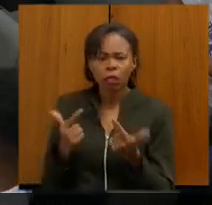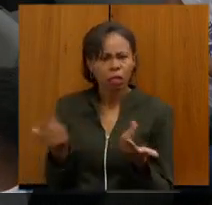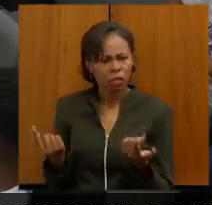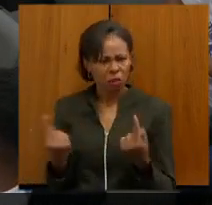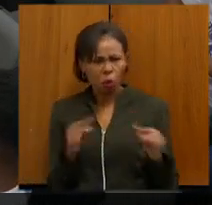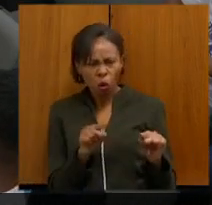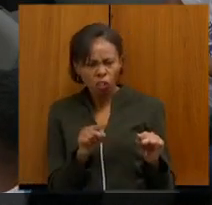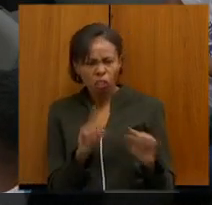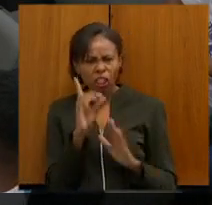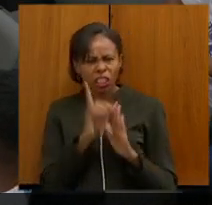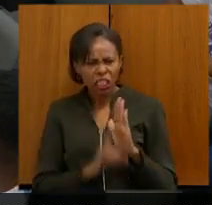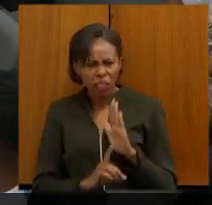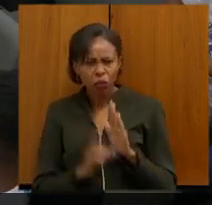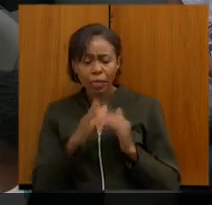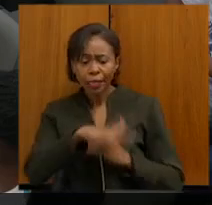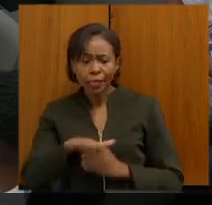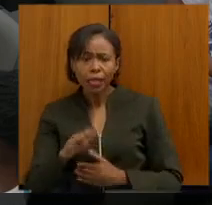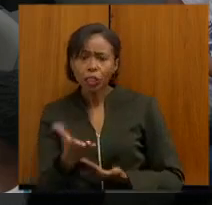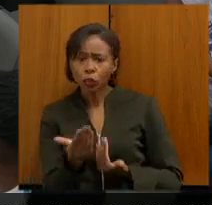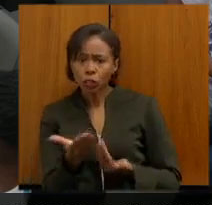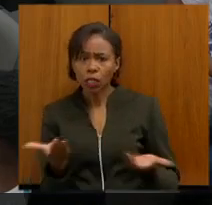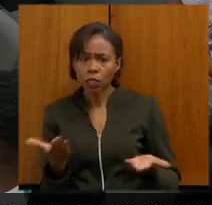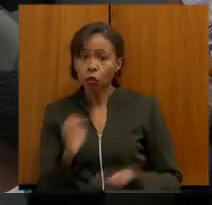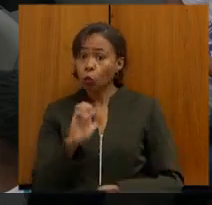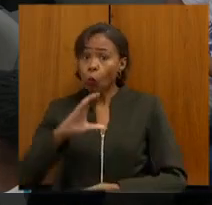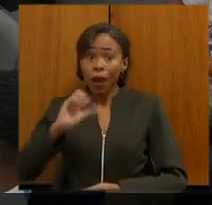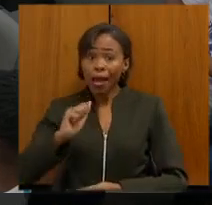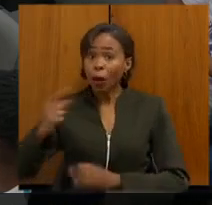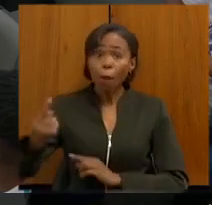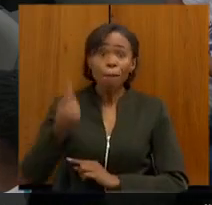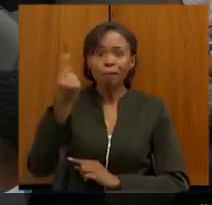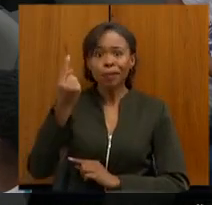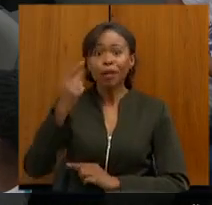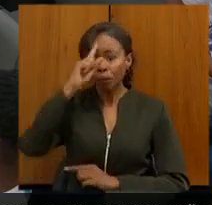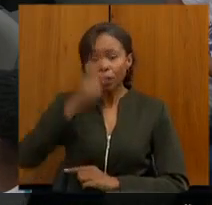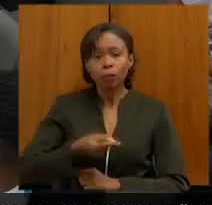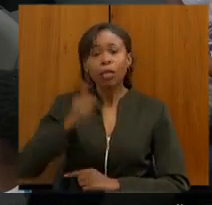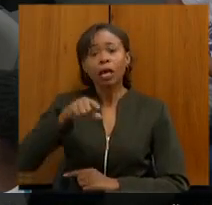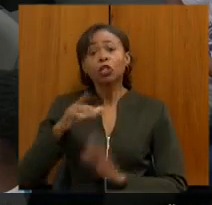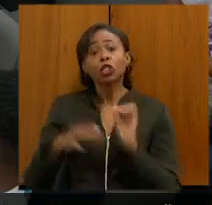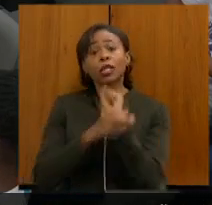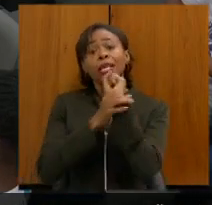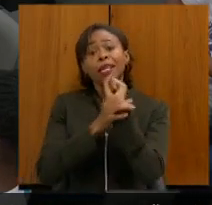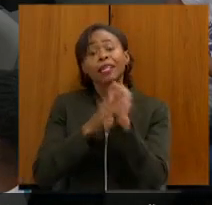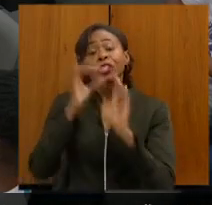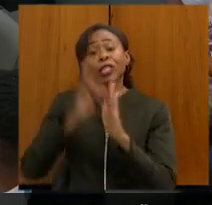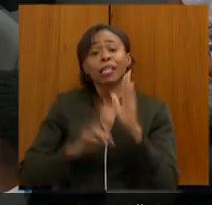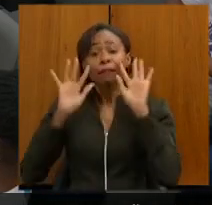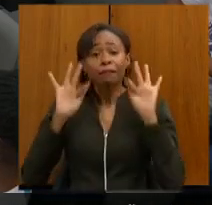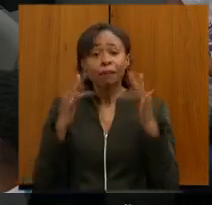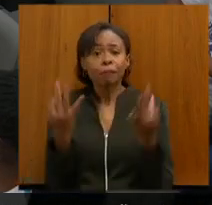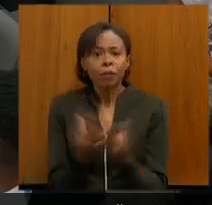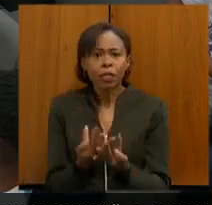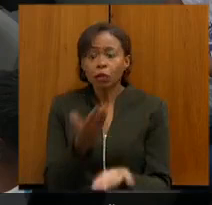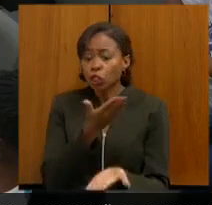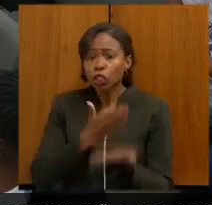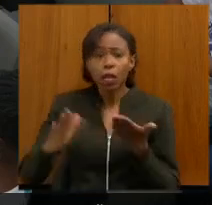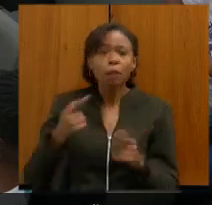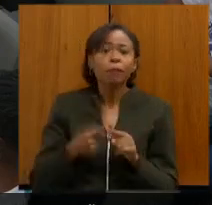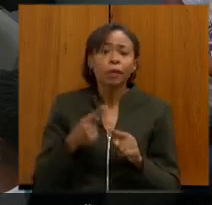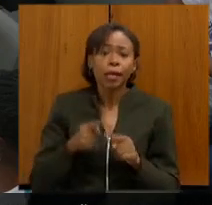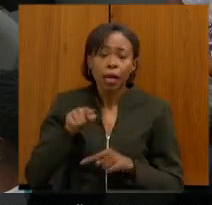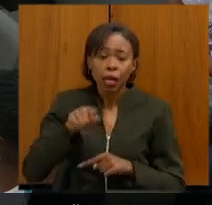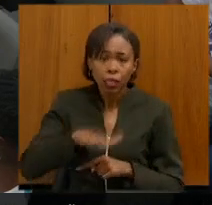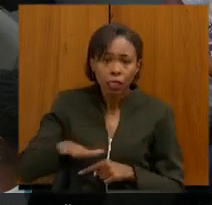contra o direito da criança e do adolescente que é o primeiro lá do mandamento do ECA que é o direito à família simplesmente quer tirar porque porque a criança está ali na terra no